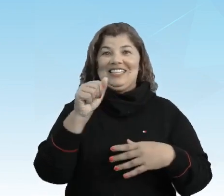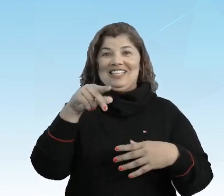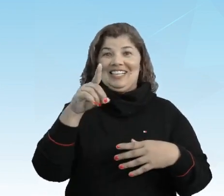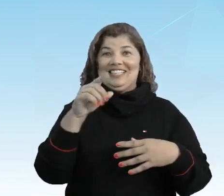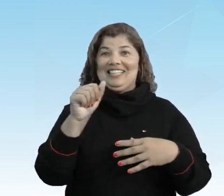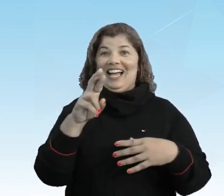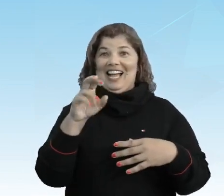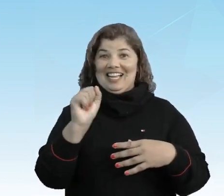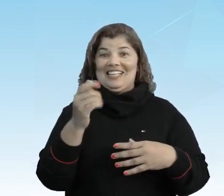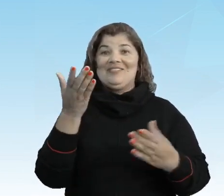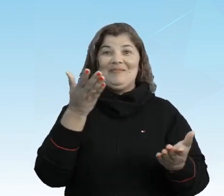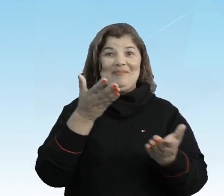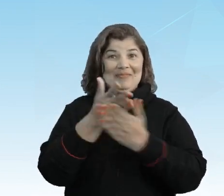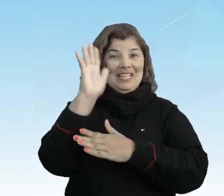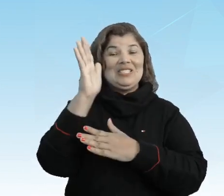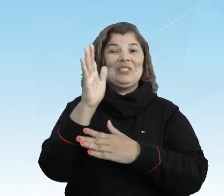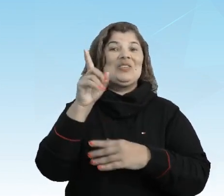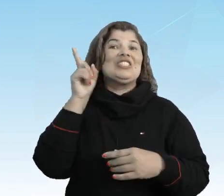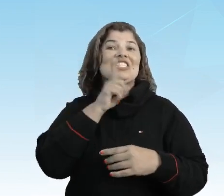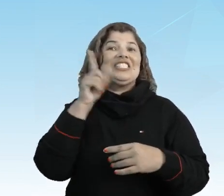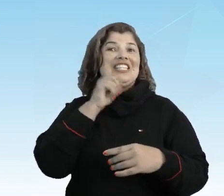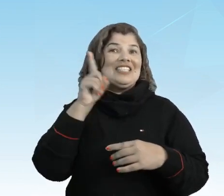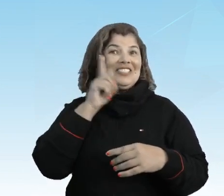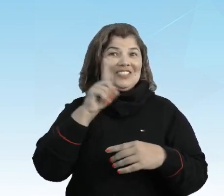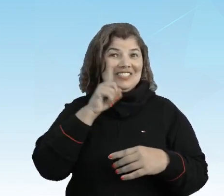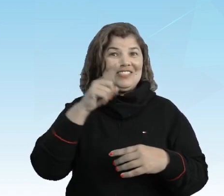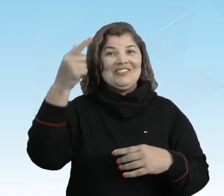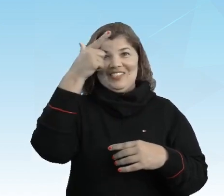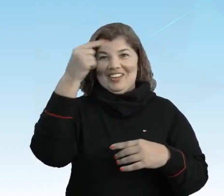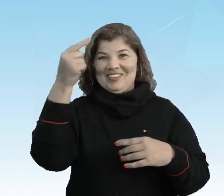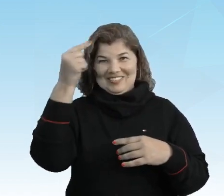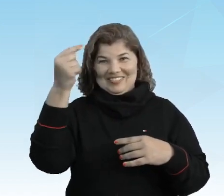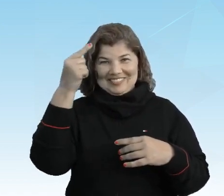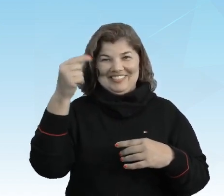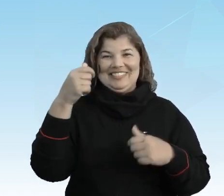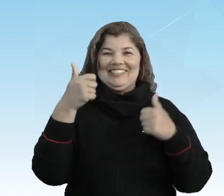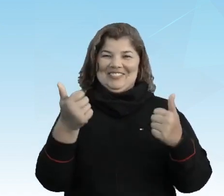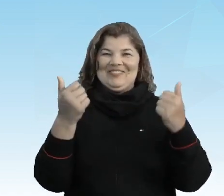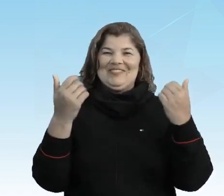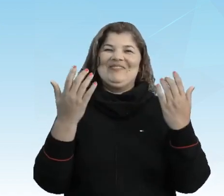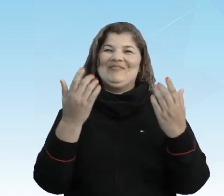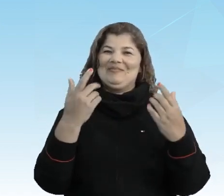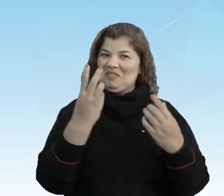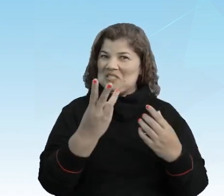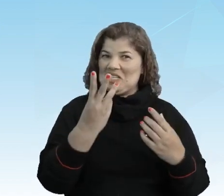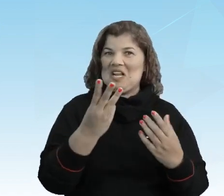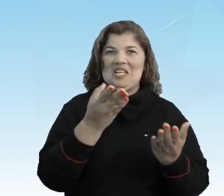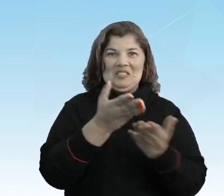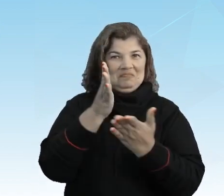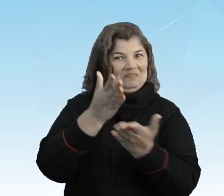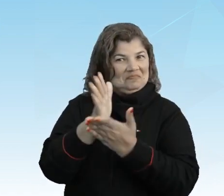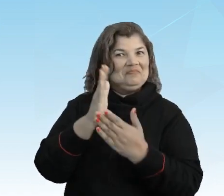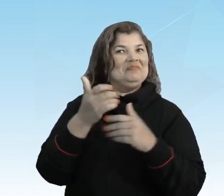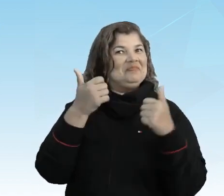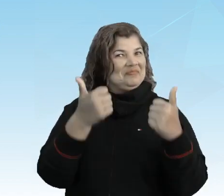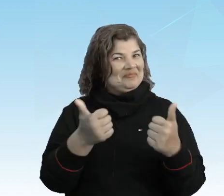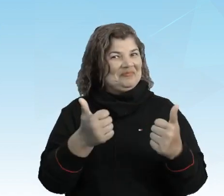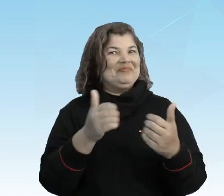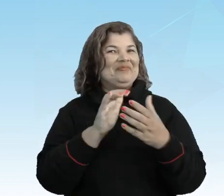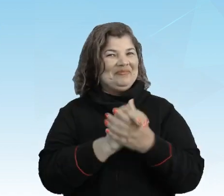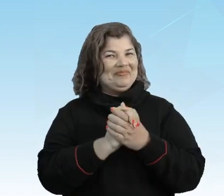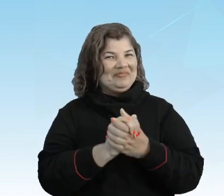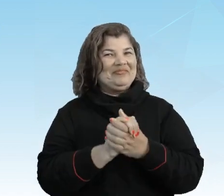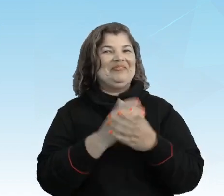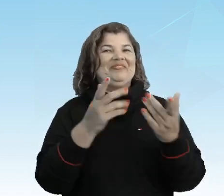que vai representar e vai estudar fora do país, lá nos Estados Unidos. Passou em 3 universidades. Também temos a